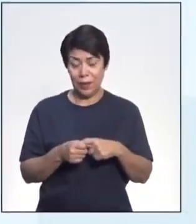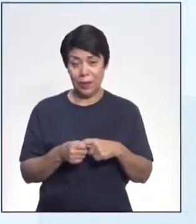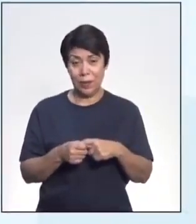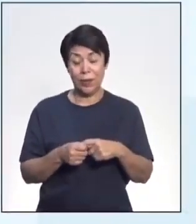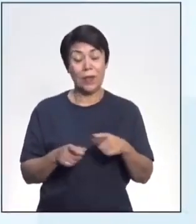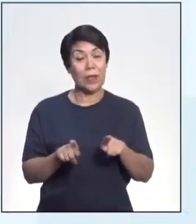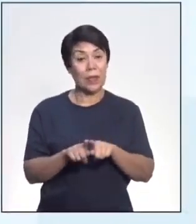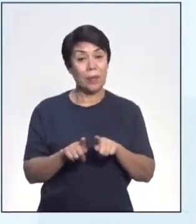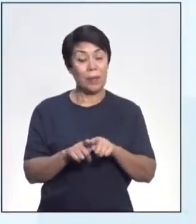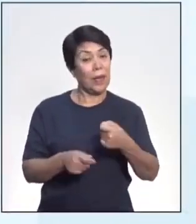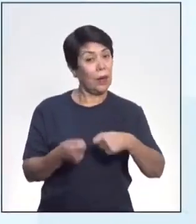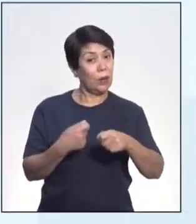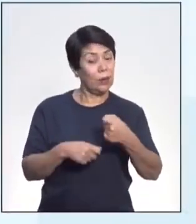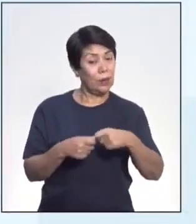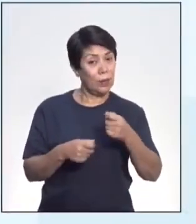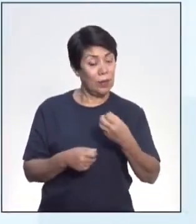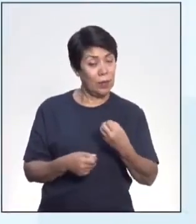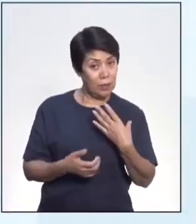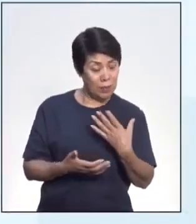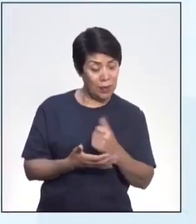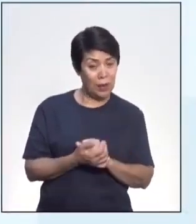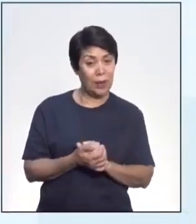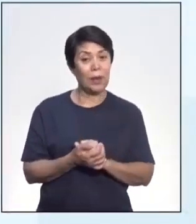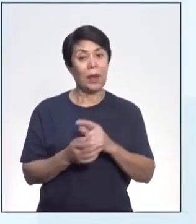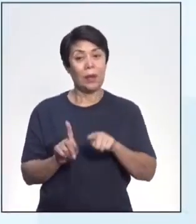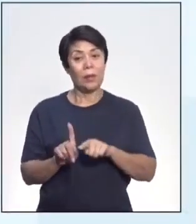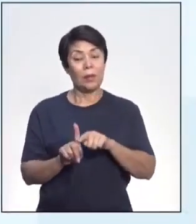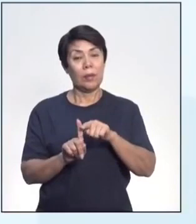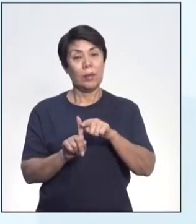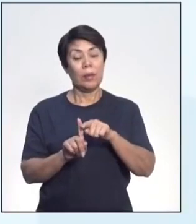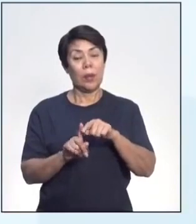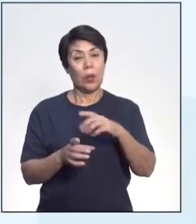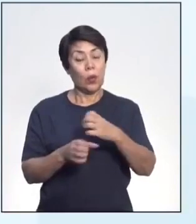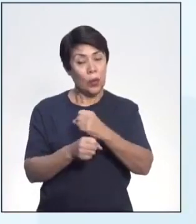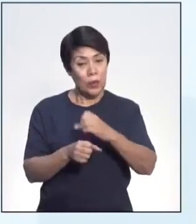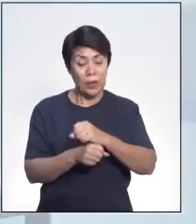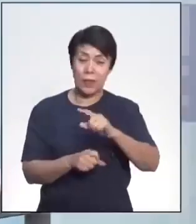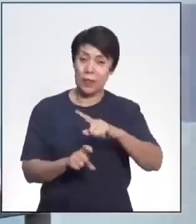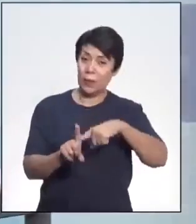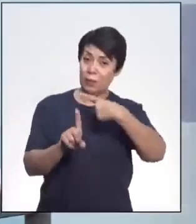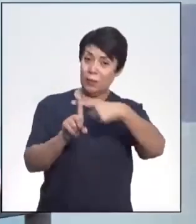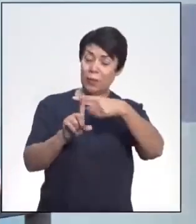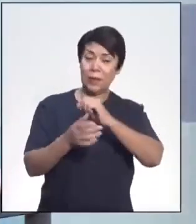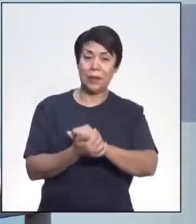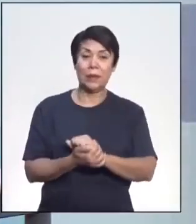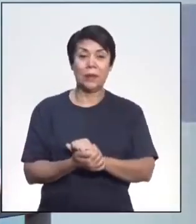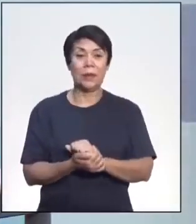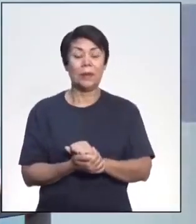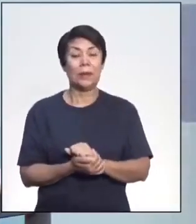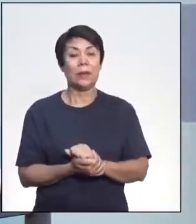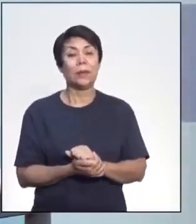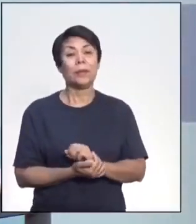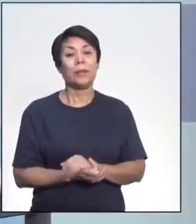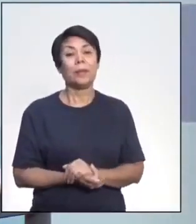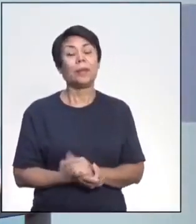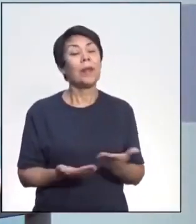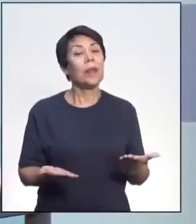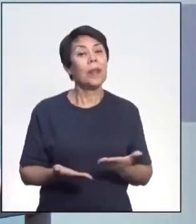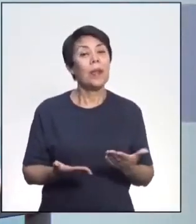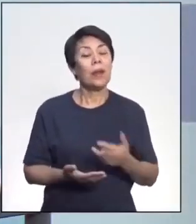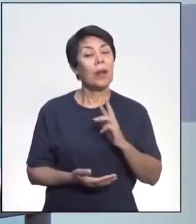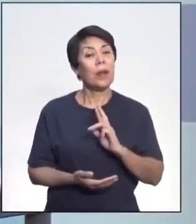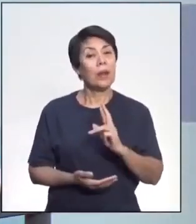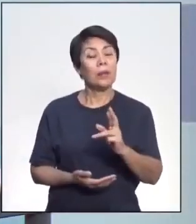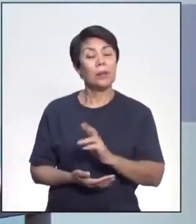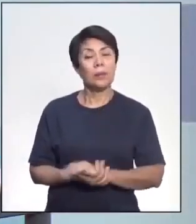economicamente viável, ou seja, aumentar a concentração do produto? Que é a mesma pergunta que nós fizemos, né? Fizemos no começo e no final. E agora vamos